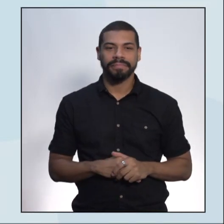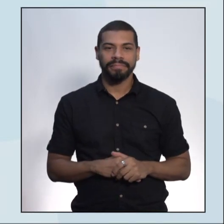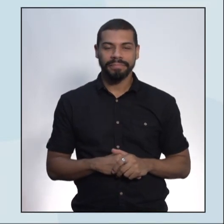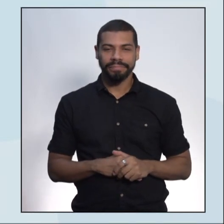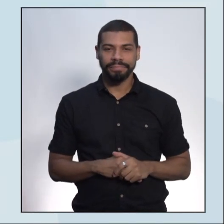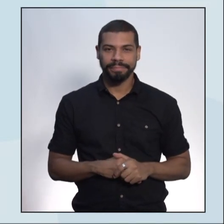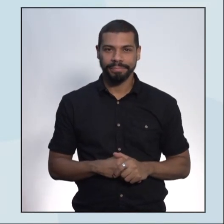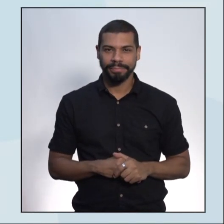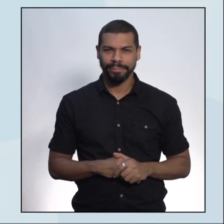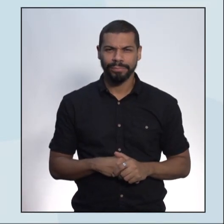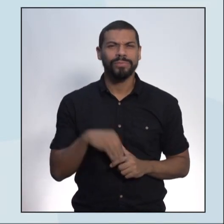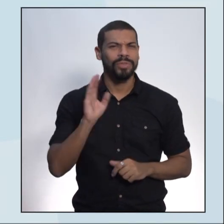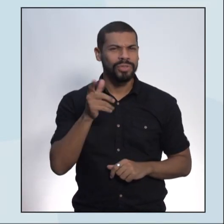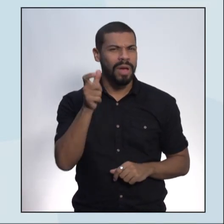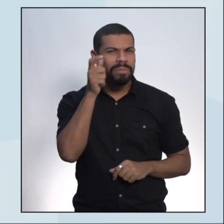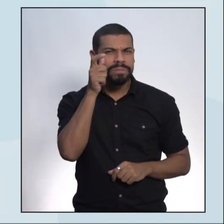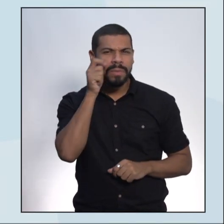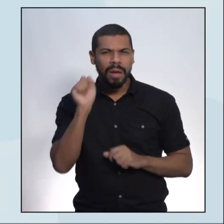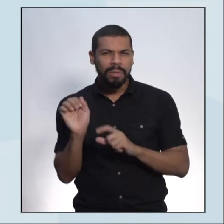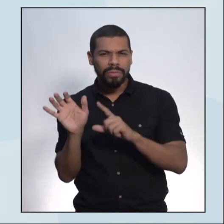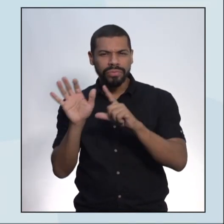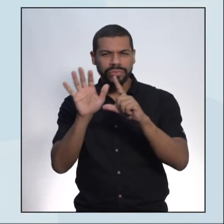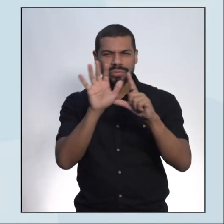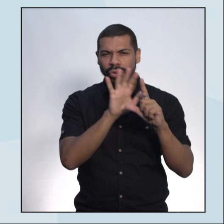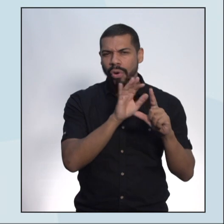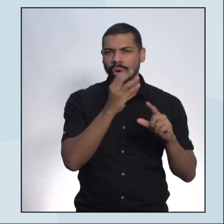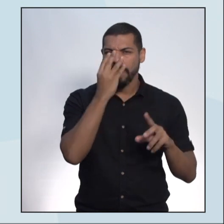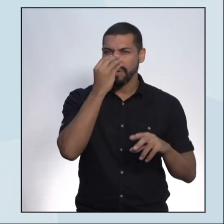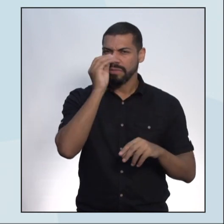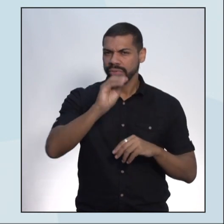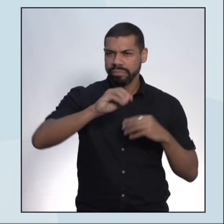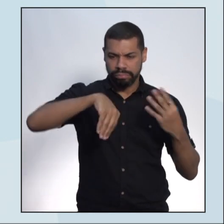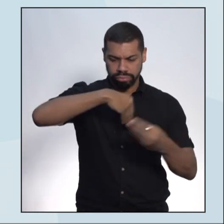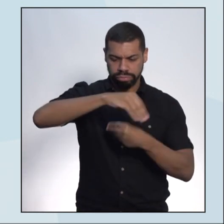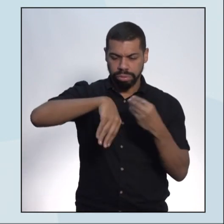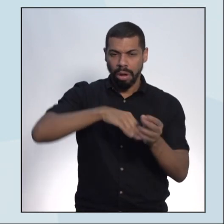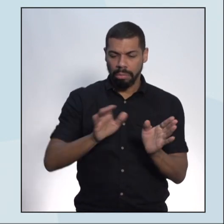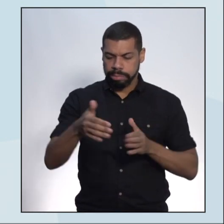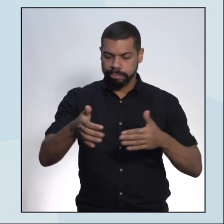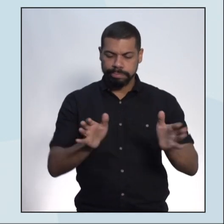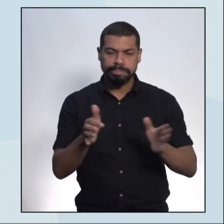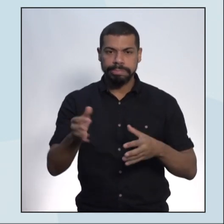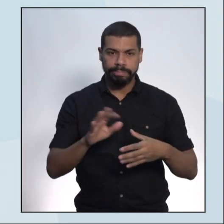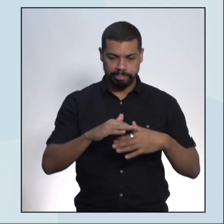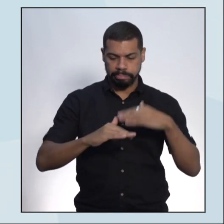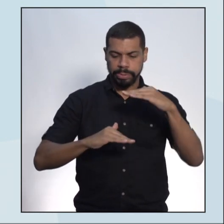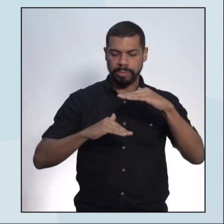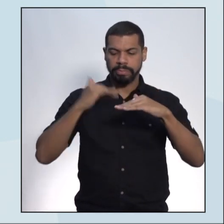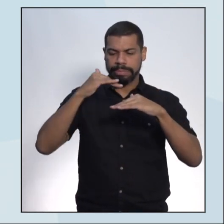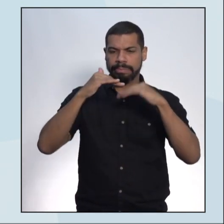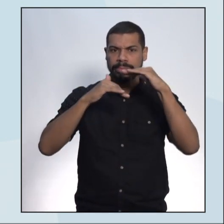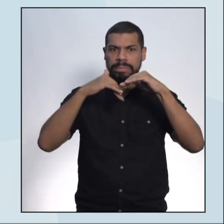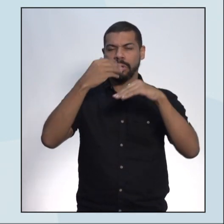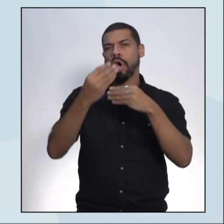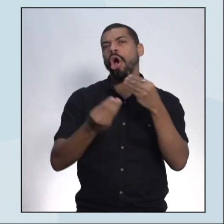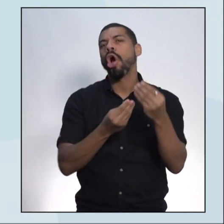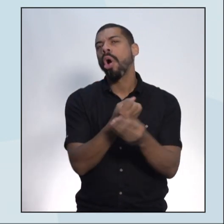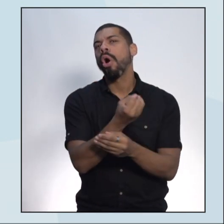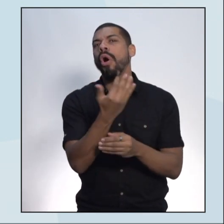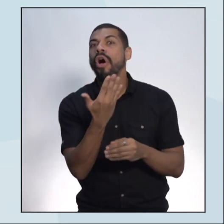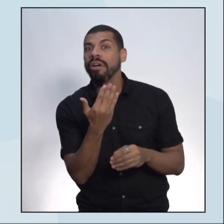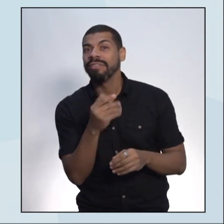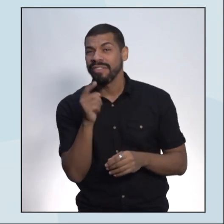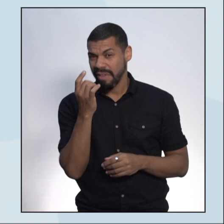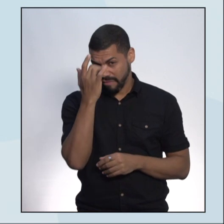nós já vimos muito dessa imagem aí, onde você tem aí um lixão compactado, né? Imagine que para chegar nessa situação não